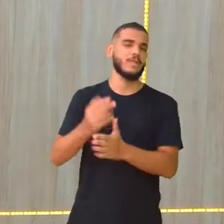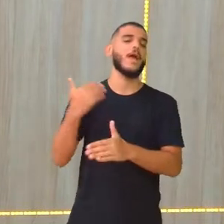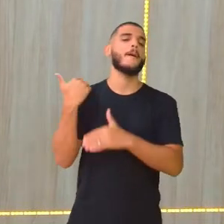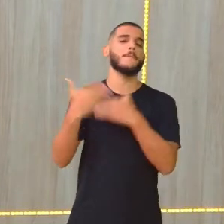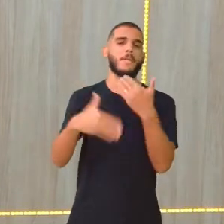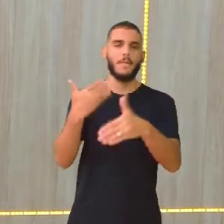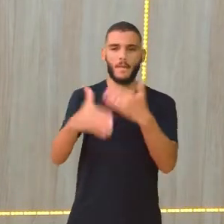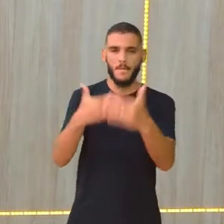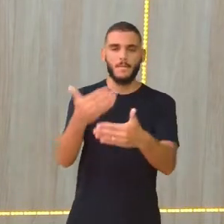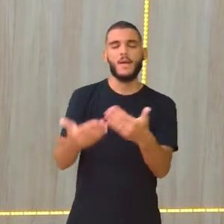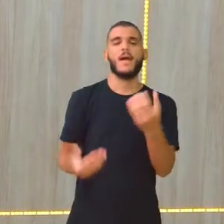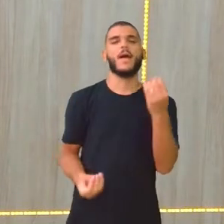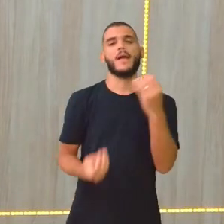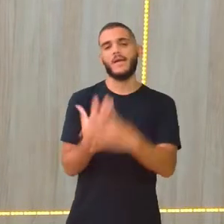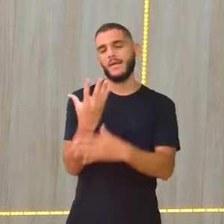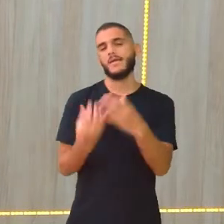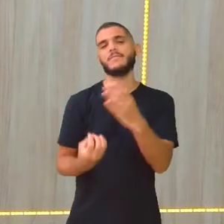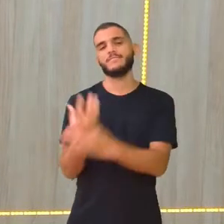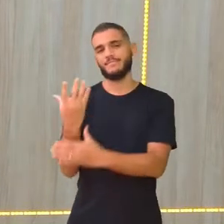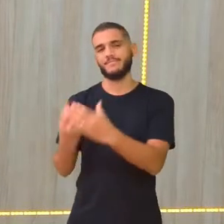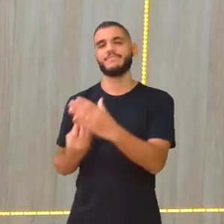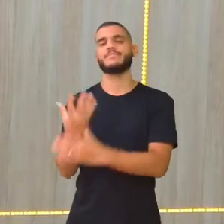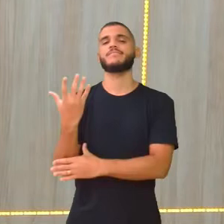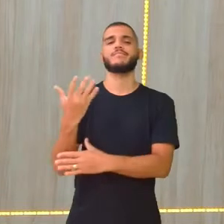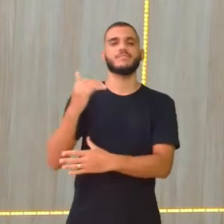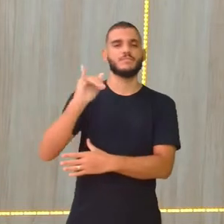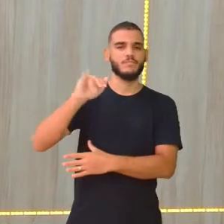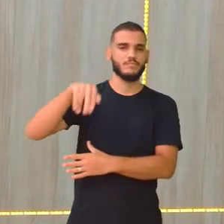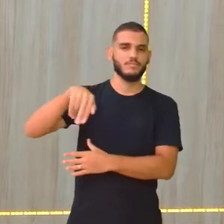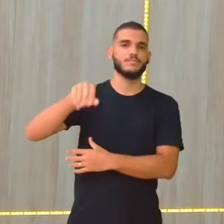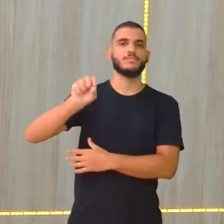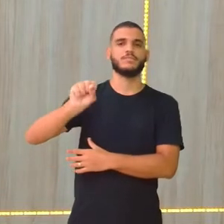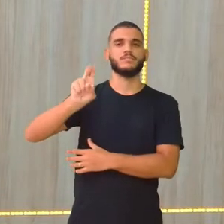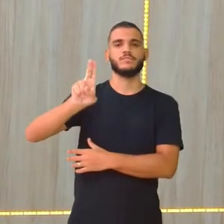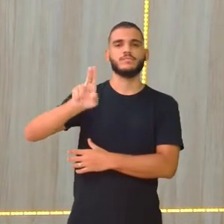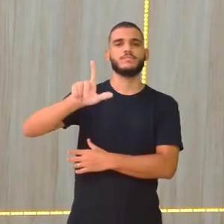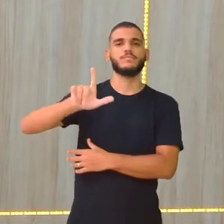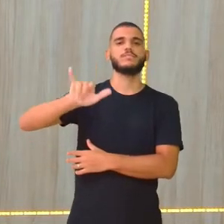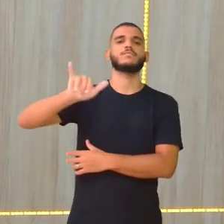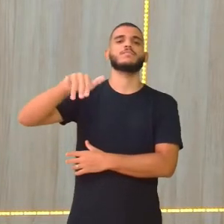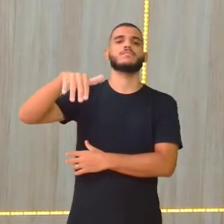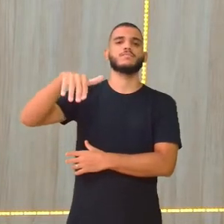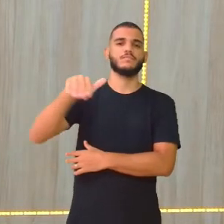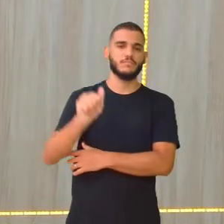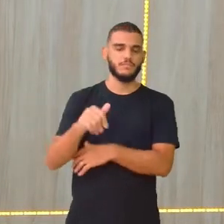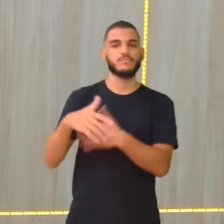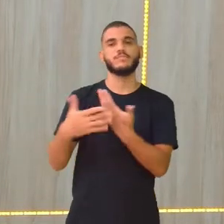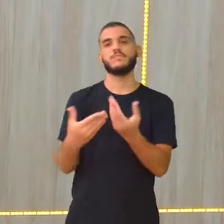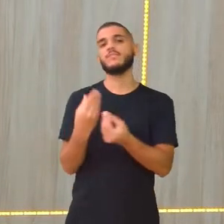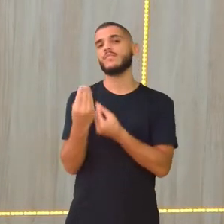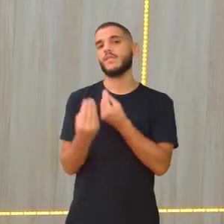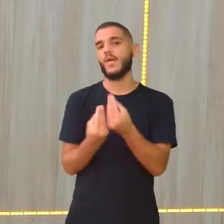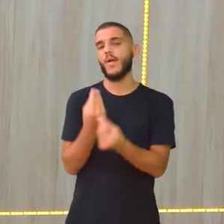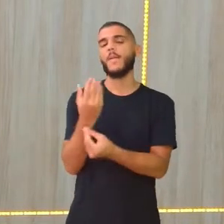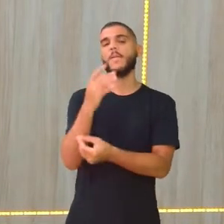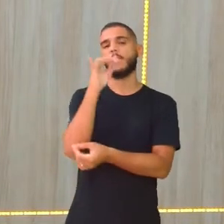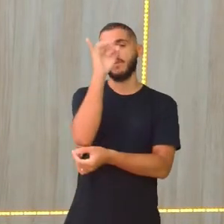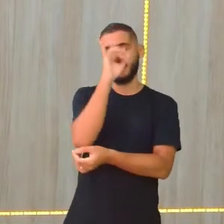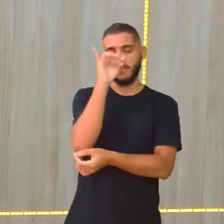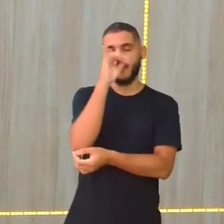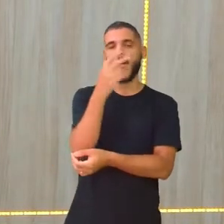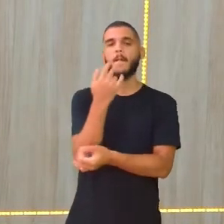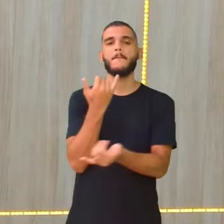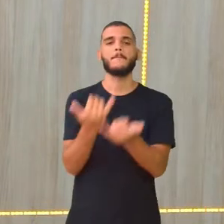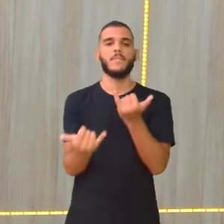processo, vamos dizer assim, dessa fabricação de insulina, a partir da extração da insulina do porco, porque assemelhava mais